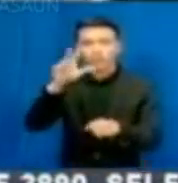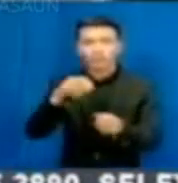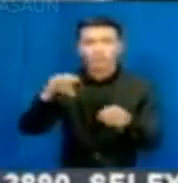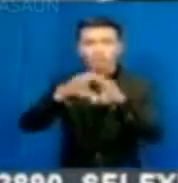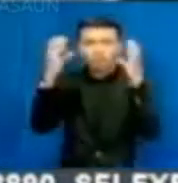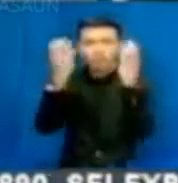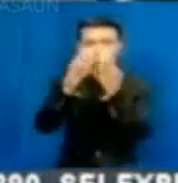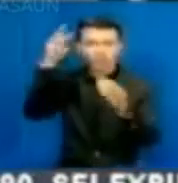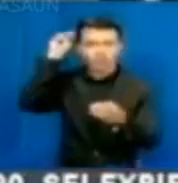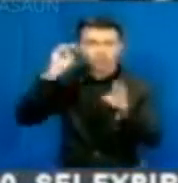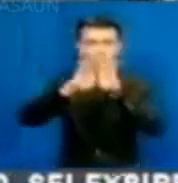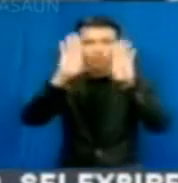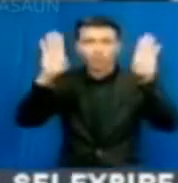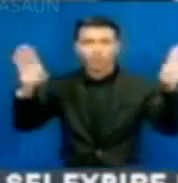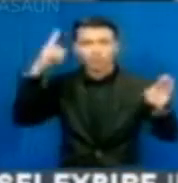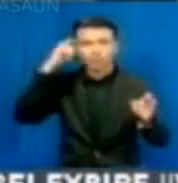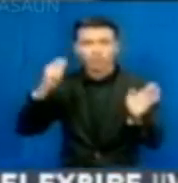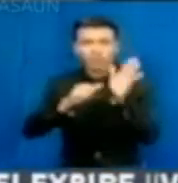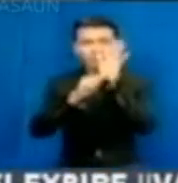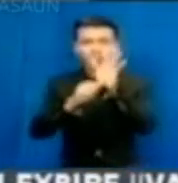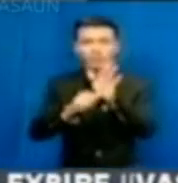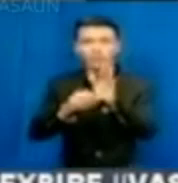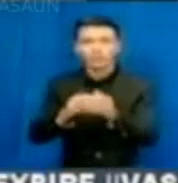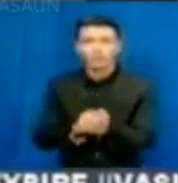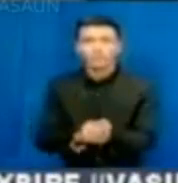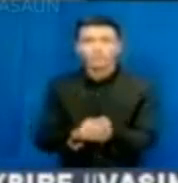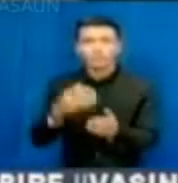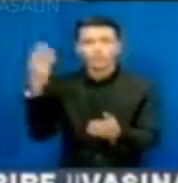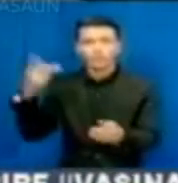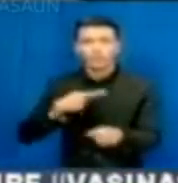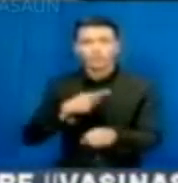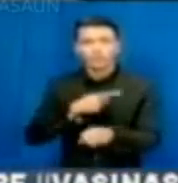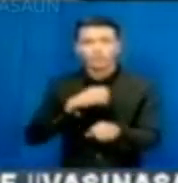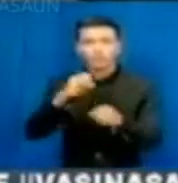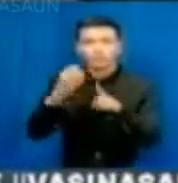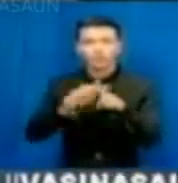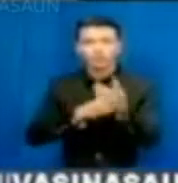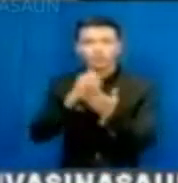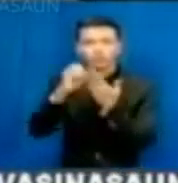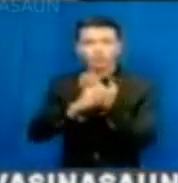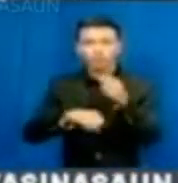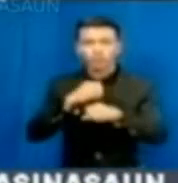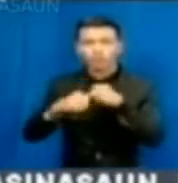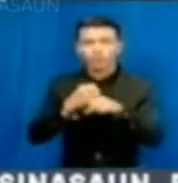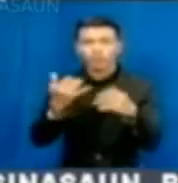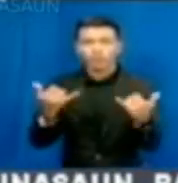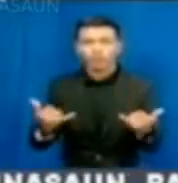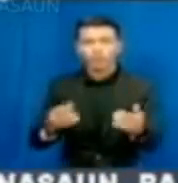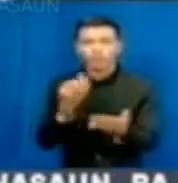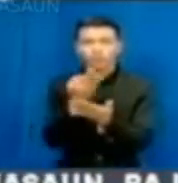Ministro, aprova ONA. Tambané se apresenta para órgão legislativa e reinício fulano outubro Tinané.